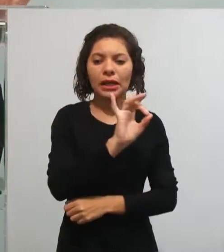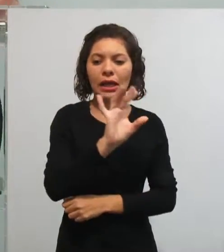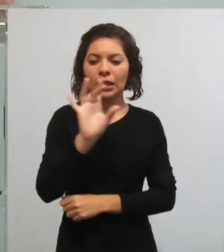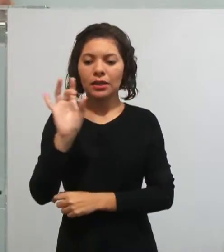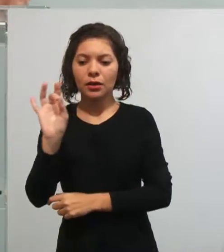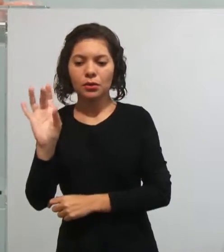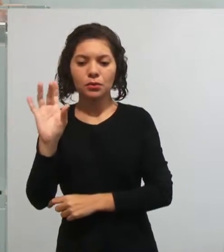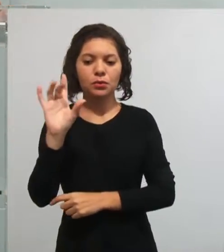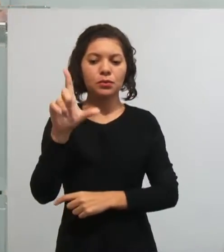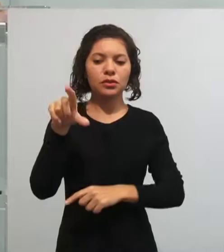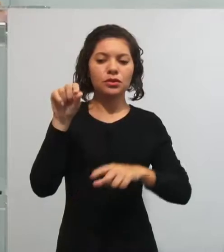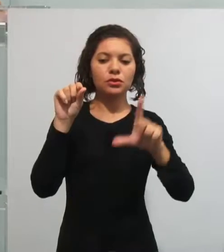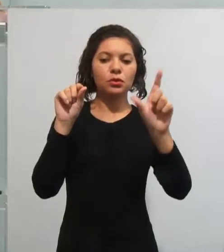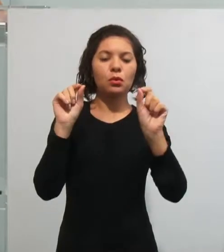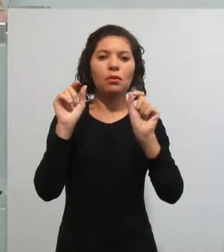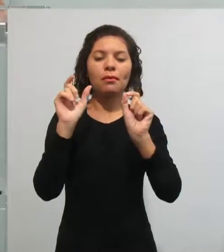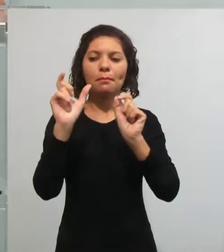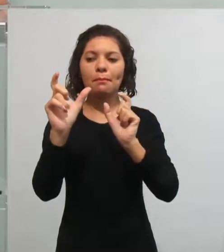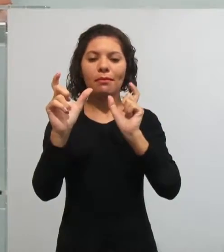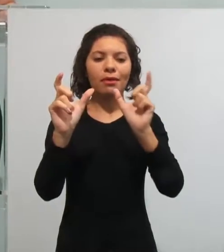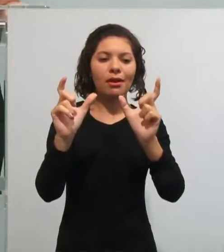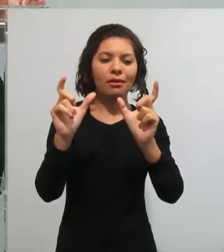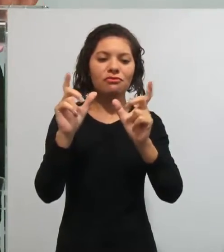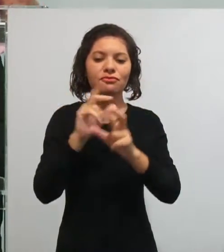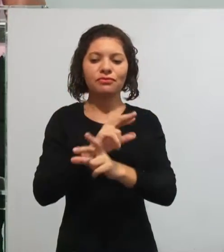Então, se eu digo assim,